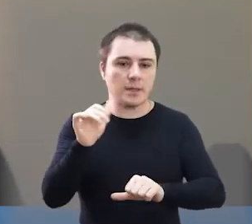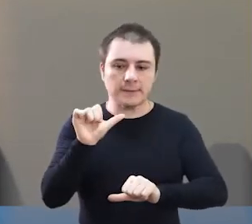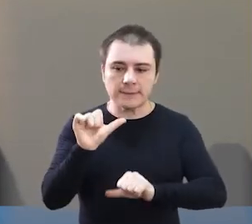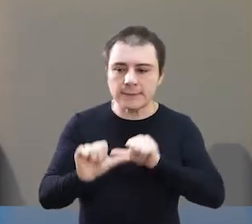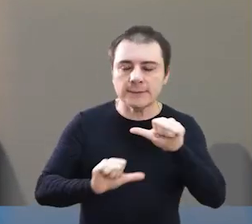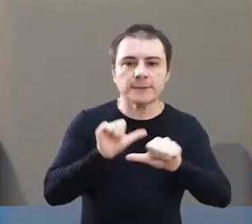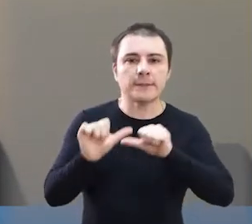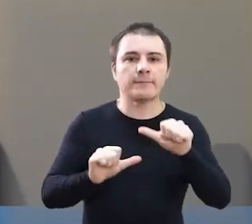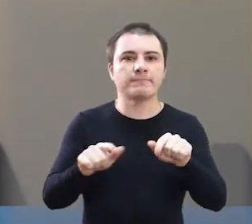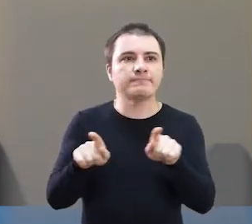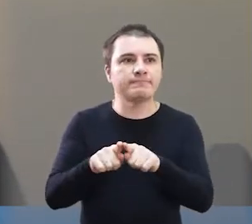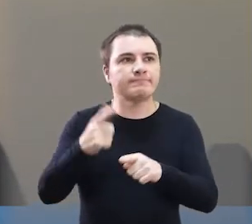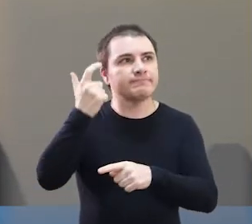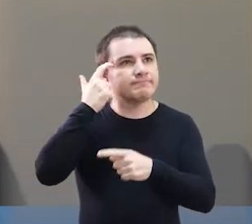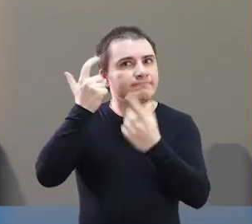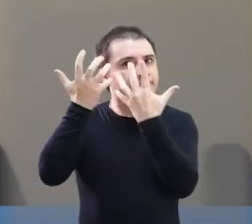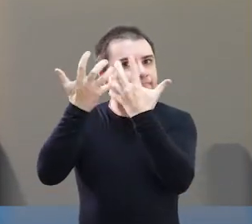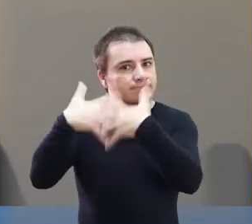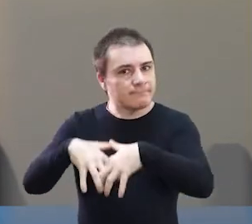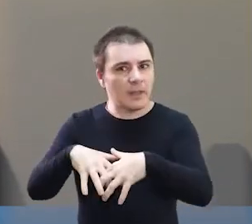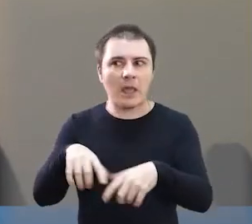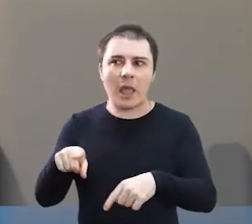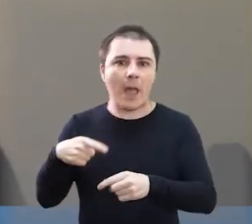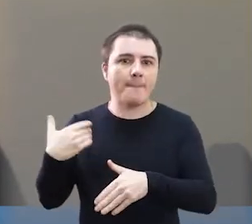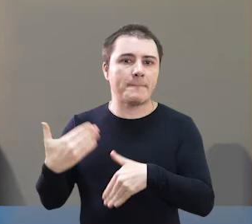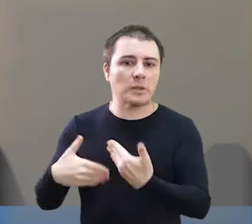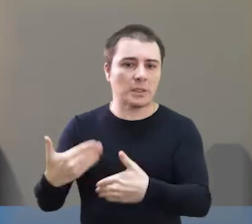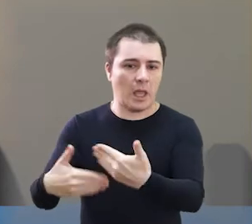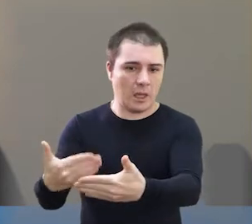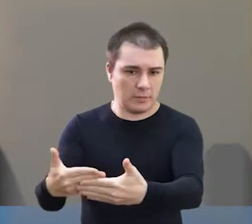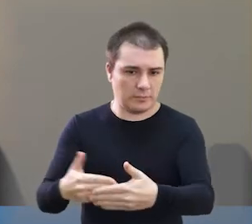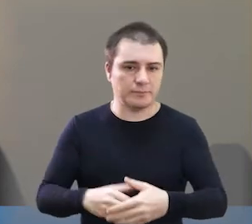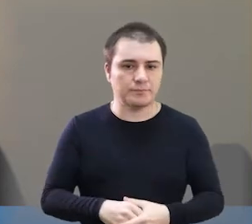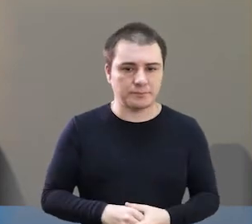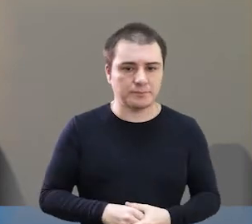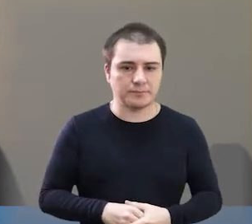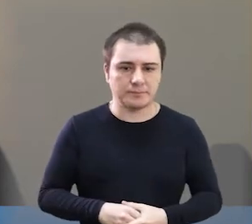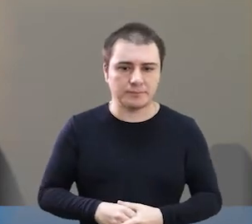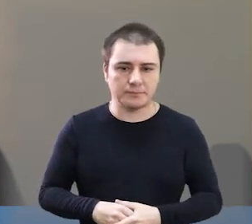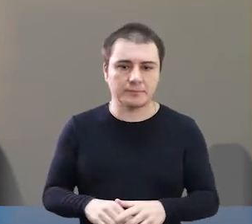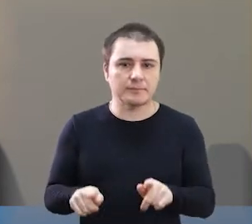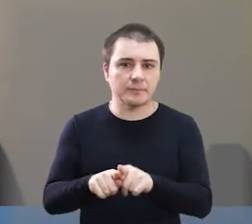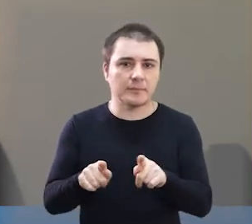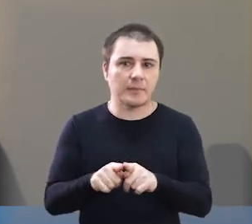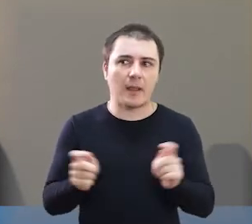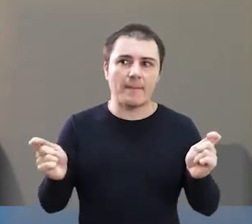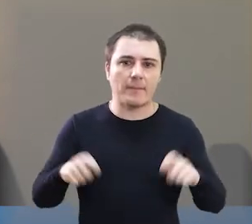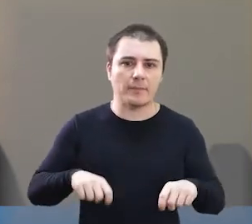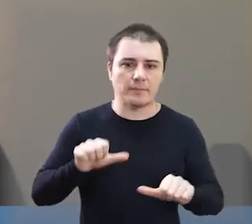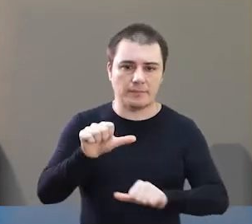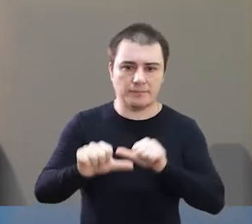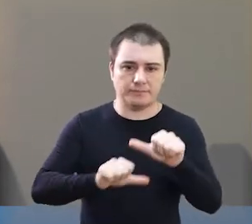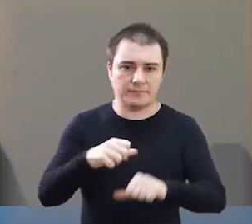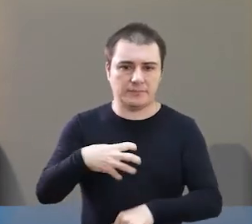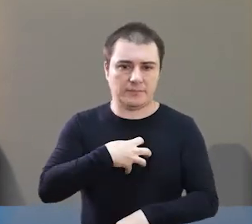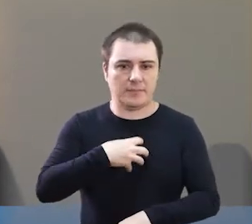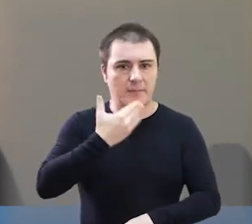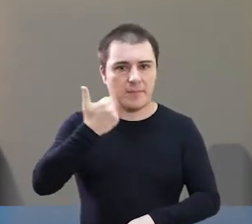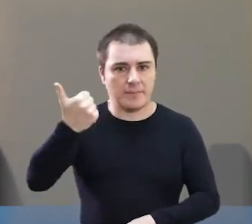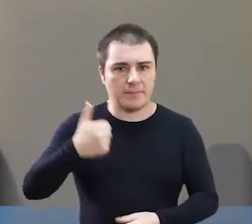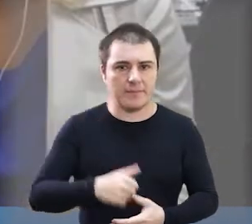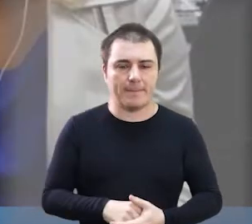a entender todo esse tipo de processo que você tem que criar na sua mente para poder retomar a sua vida da melhor maneira